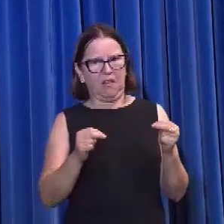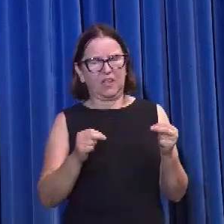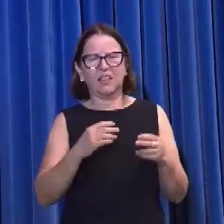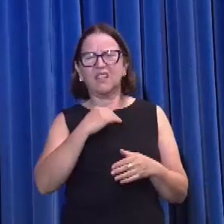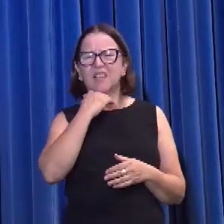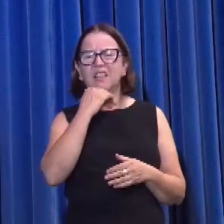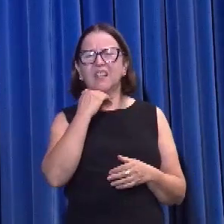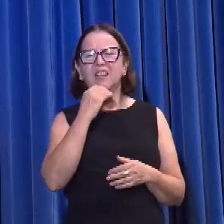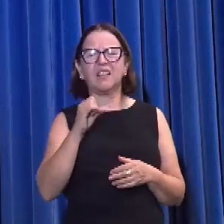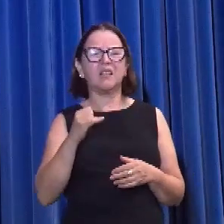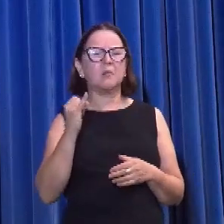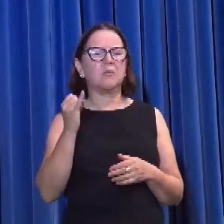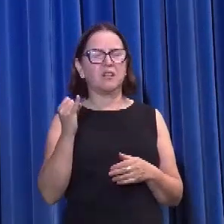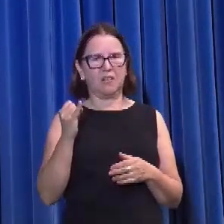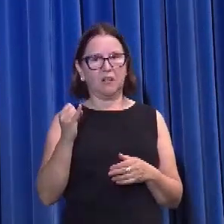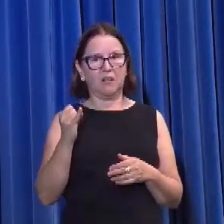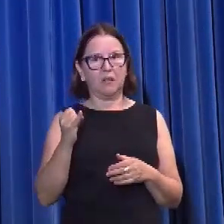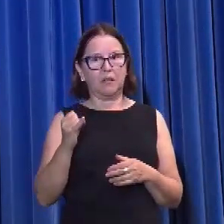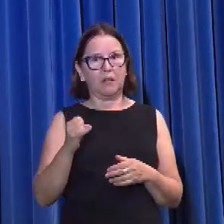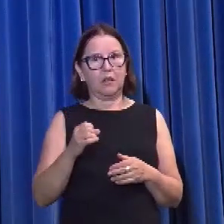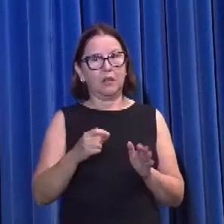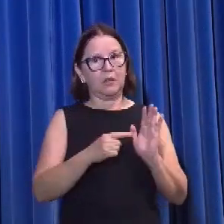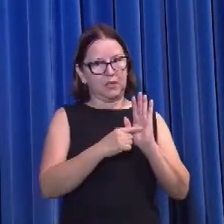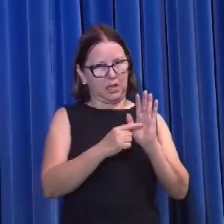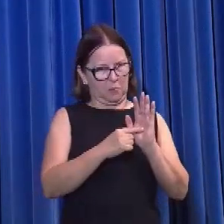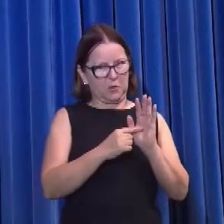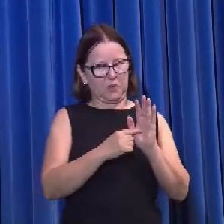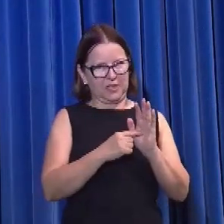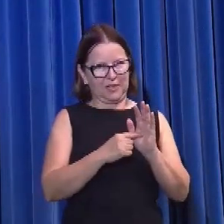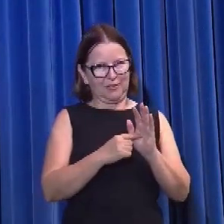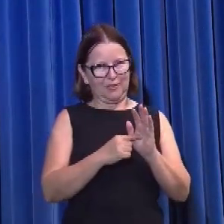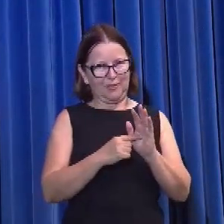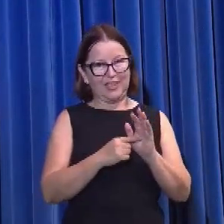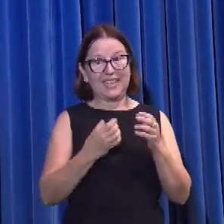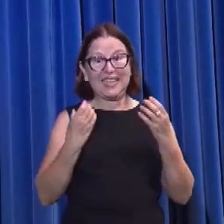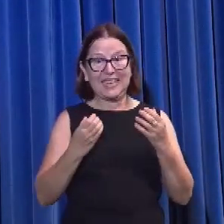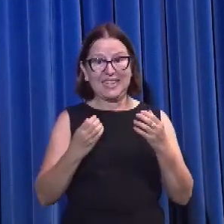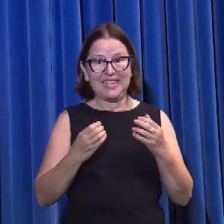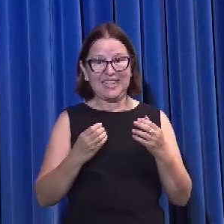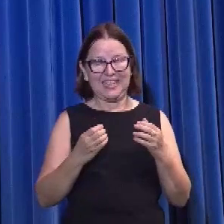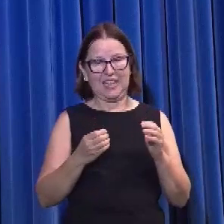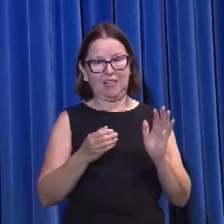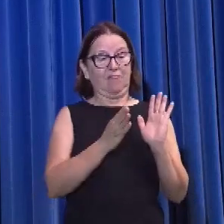um sintoma de que a glória não pertencia a Deus.